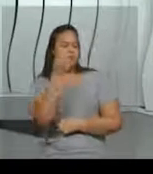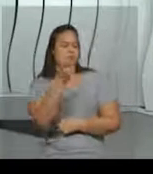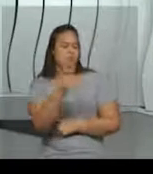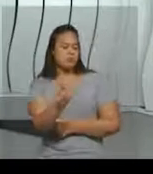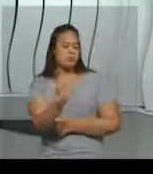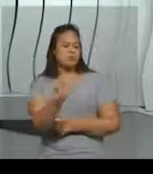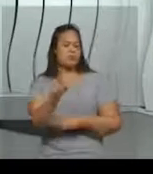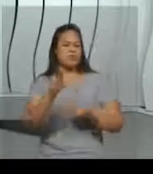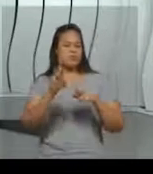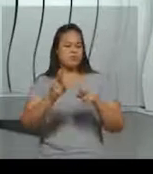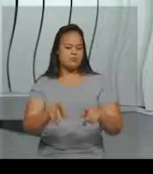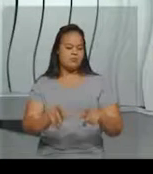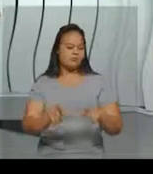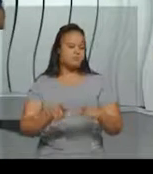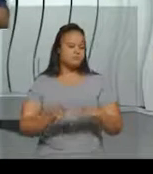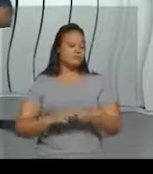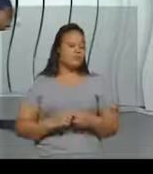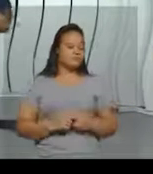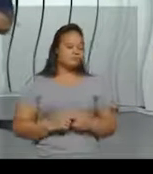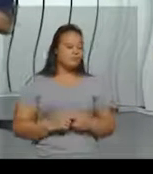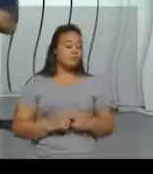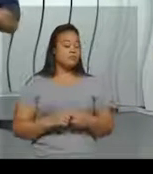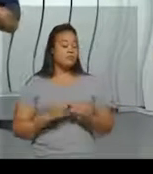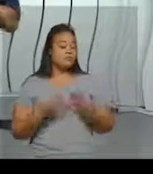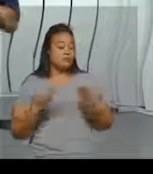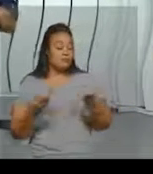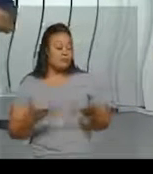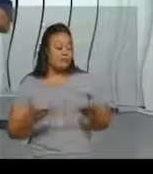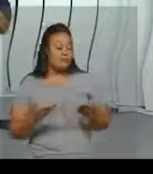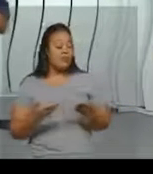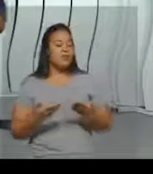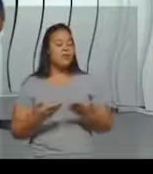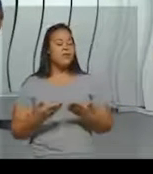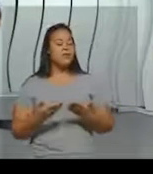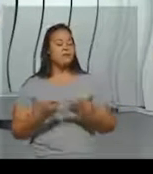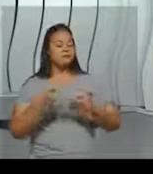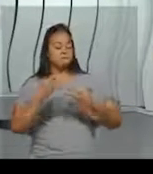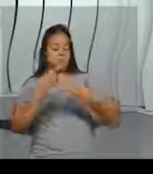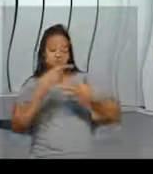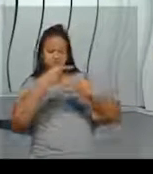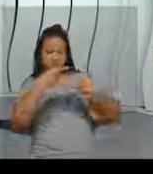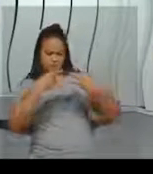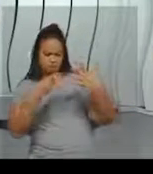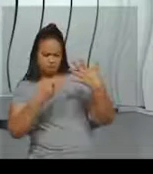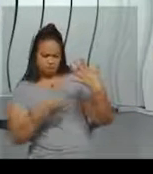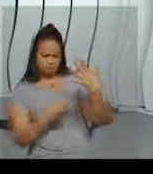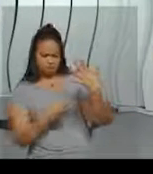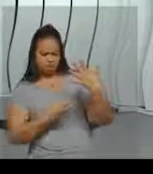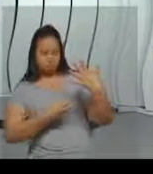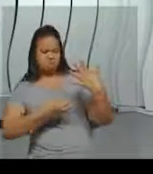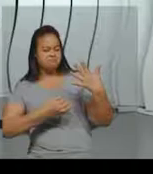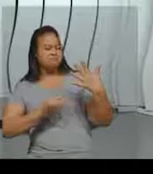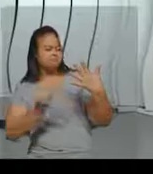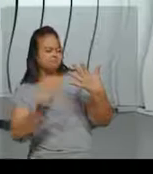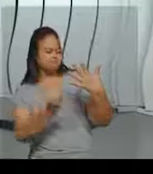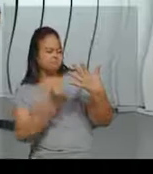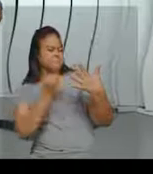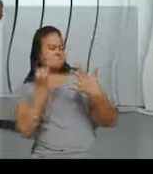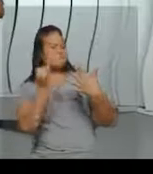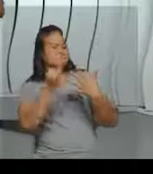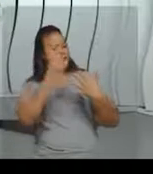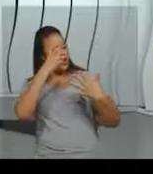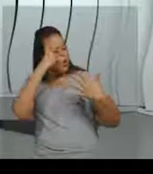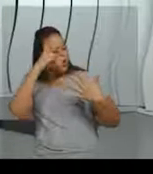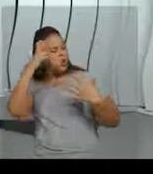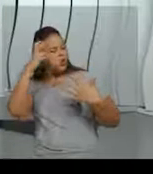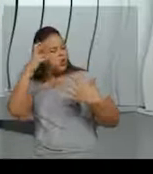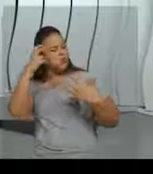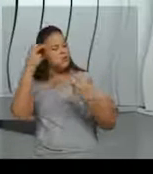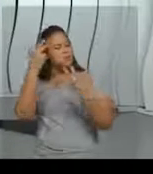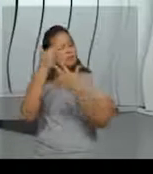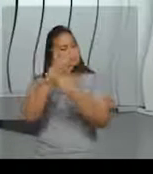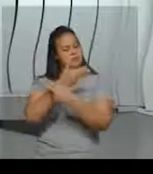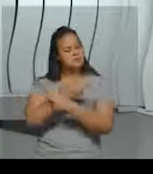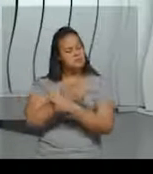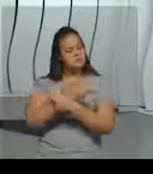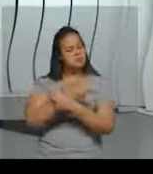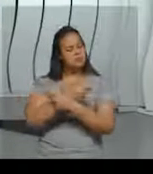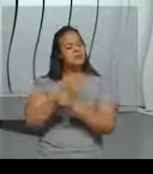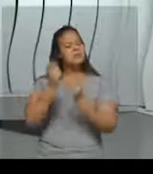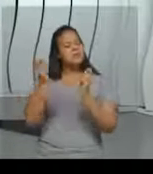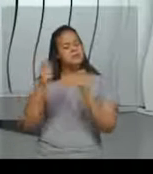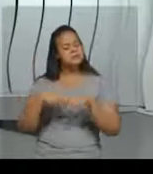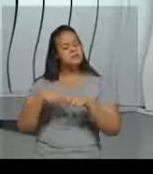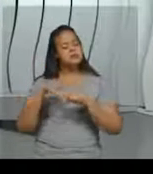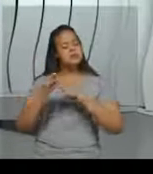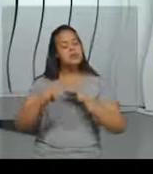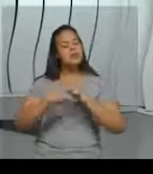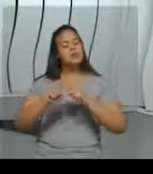sentido, tá bom? Então, esse é um elemento importante que vai definir a cultura hip hop, porque a gente vai